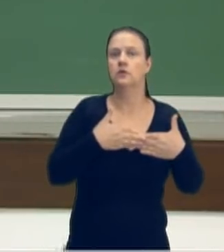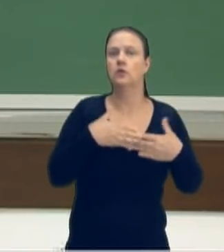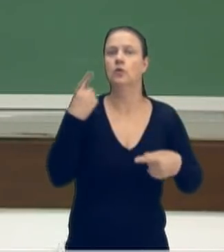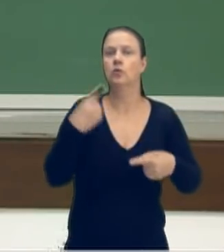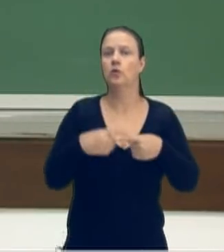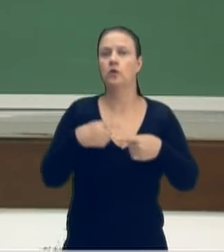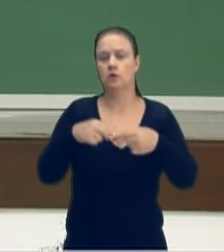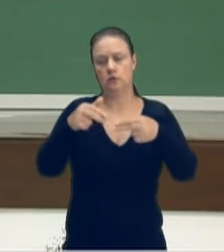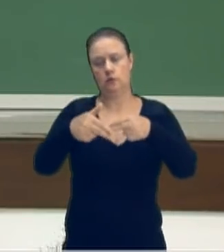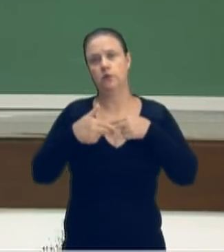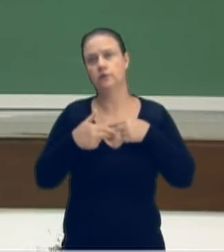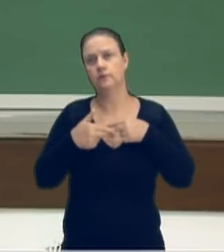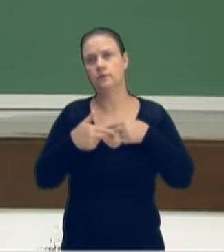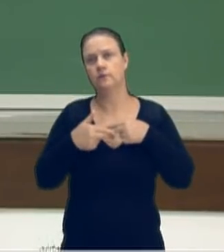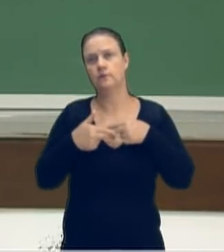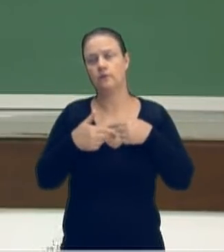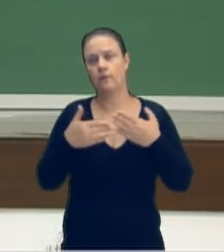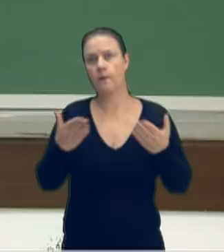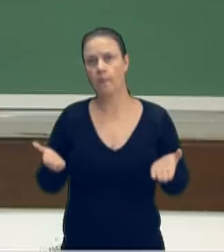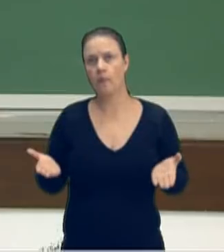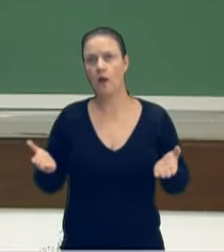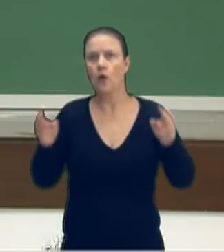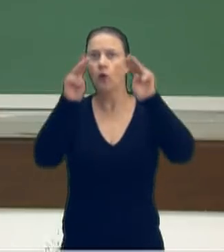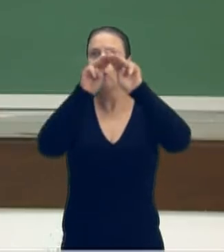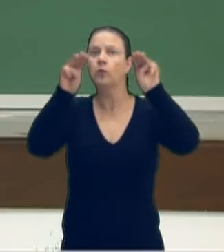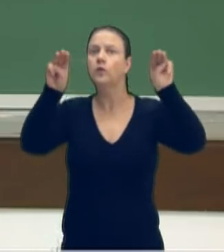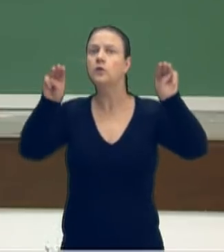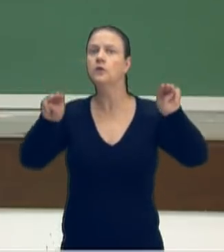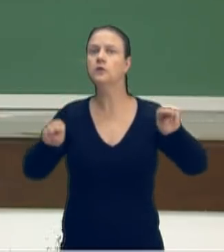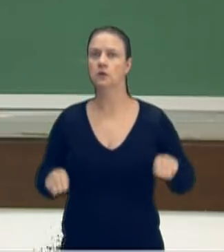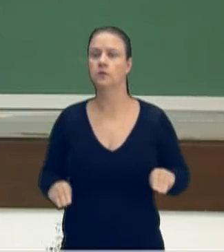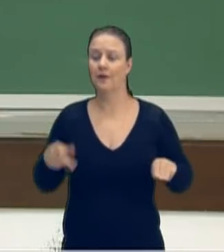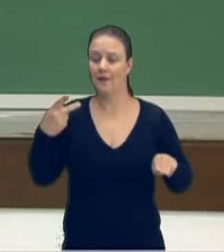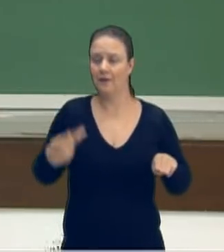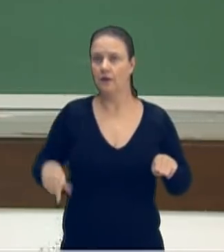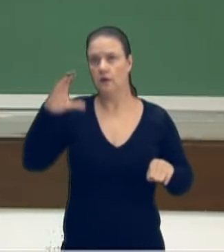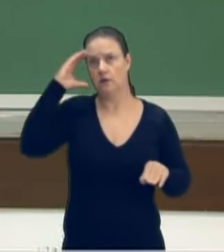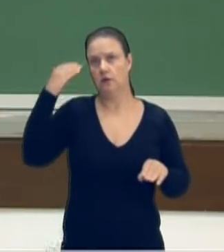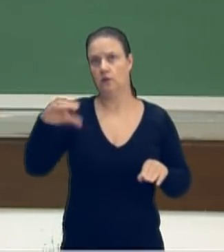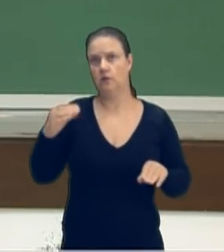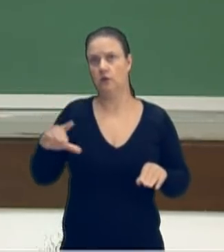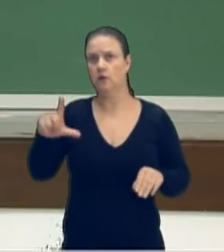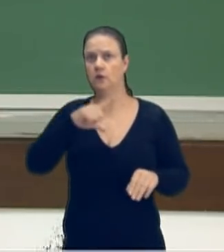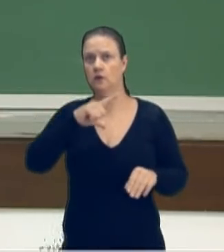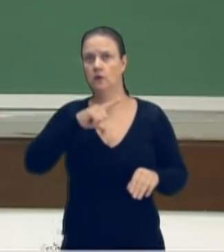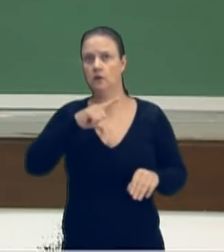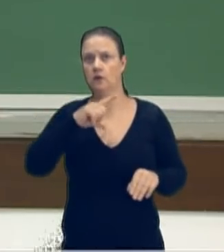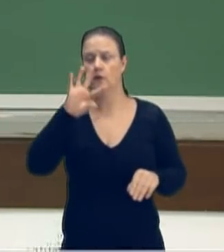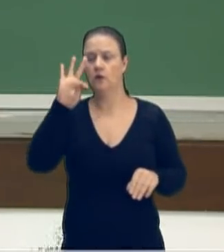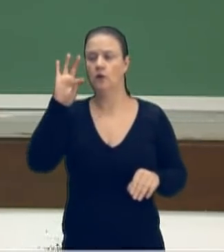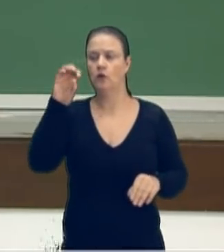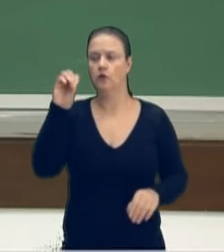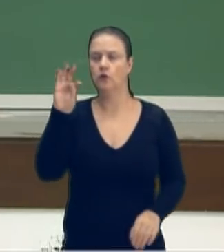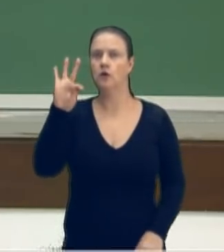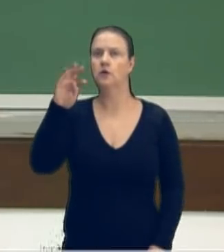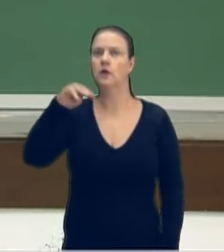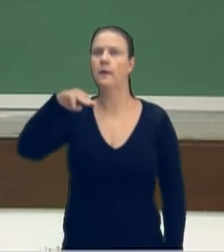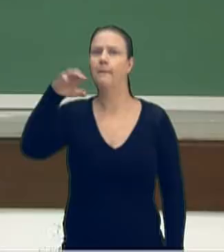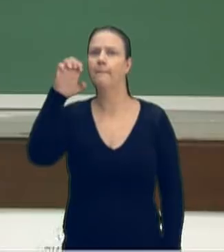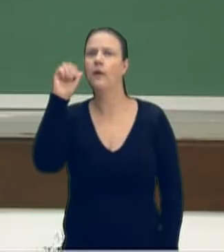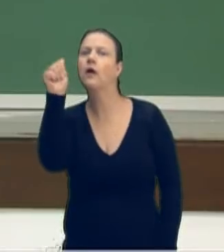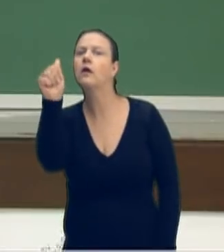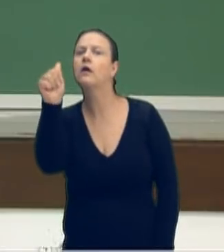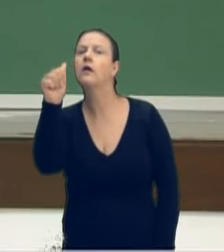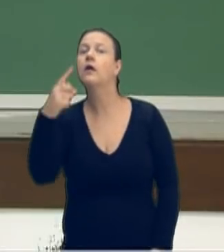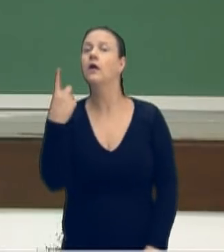a múmia que nós temos, que o Museu Rosa Cruz, aqui de Curitiba, tem, a Tutimeia, ela é a única da região